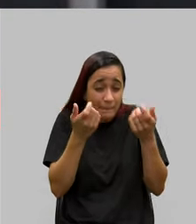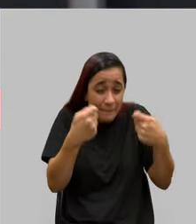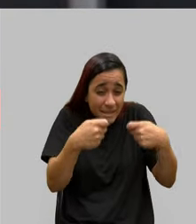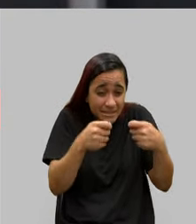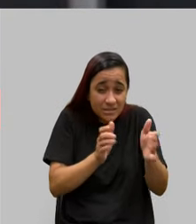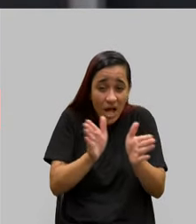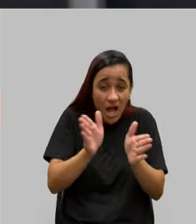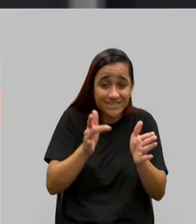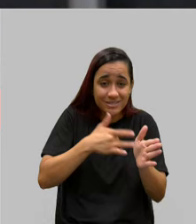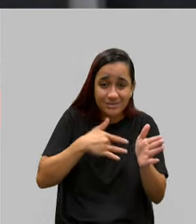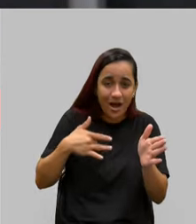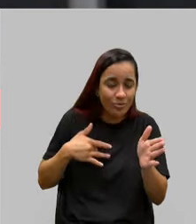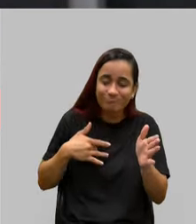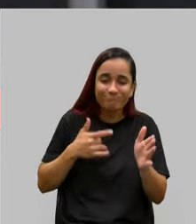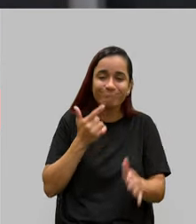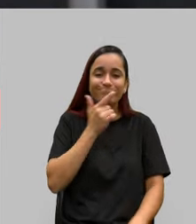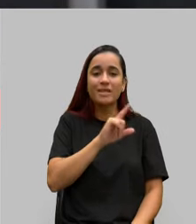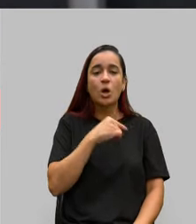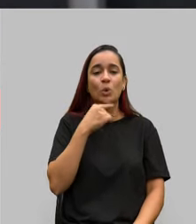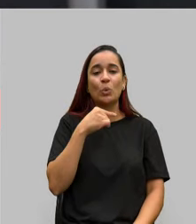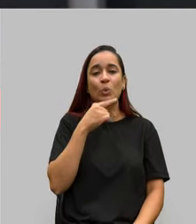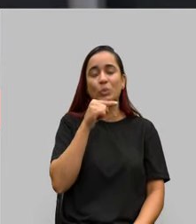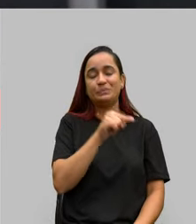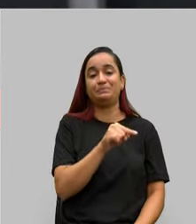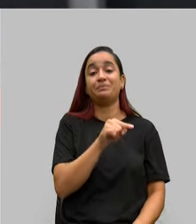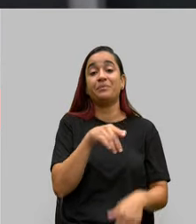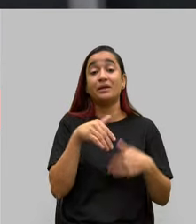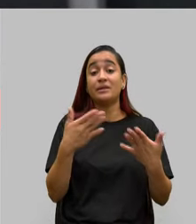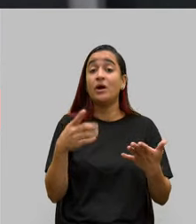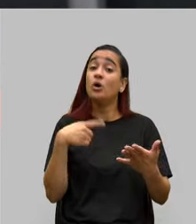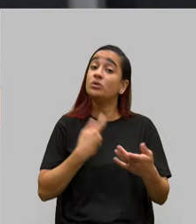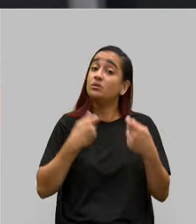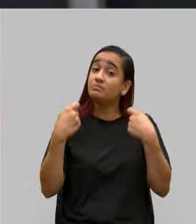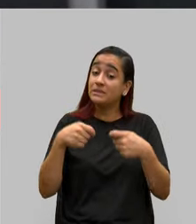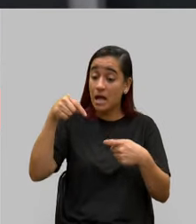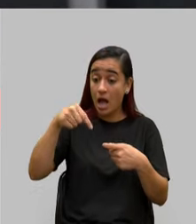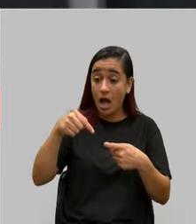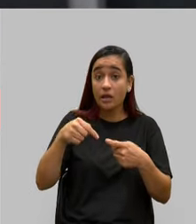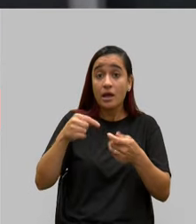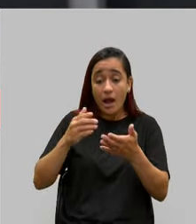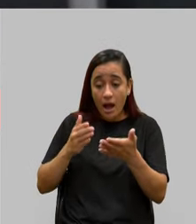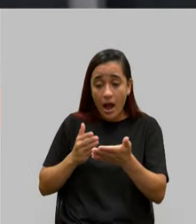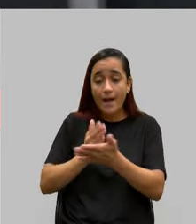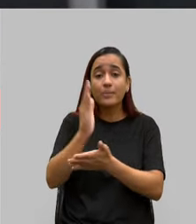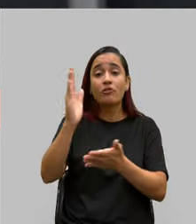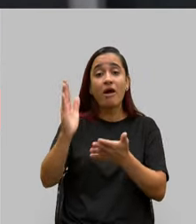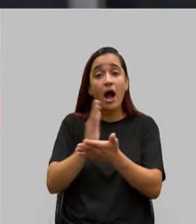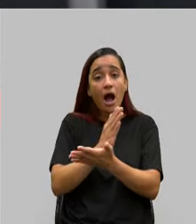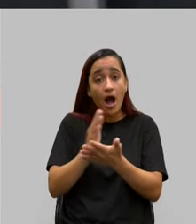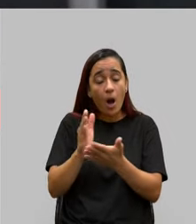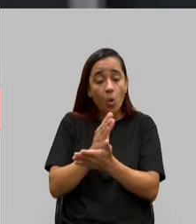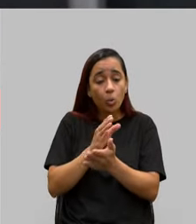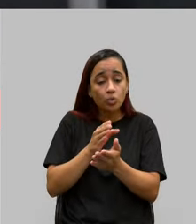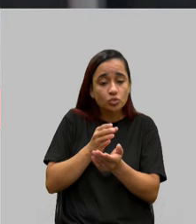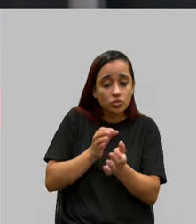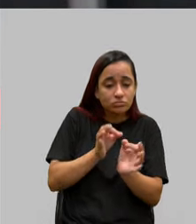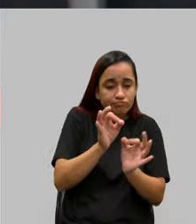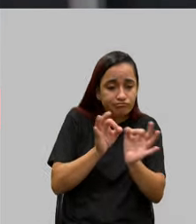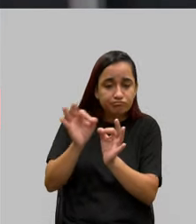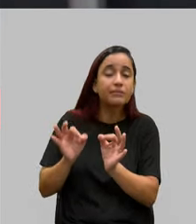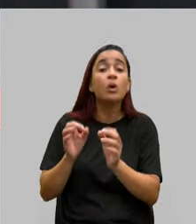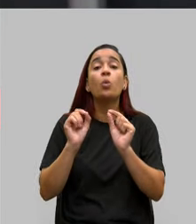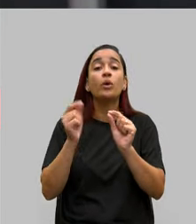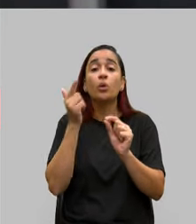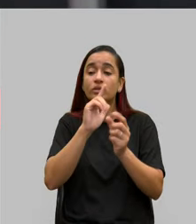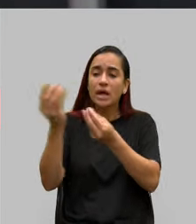nós precisamos aprovar aqui alguns encaminhamentos para que a gente consiga trazer para Minas para que a gente consiga